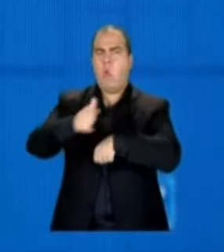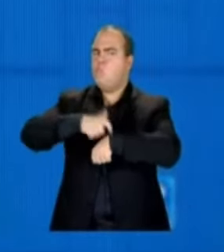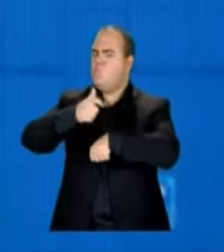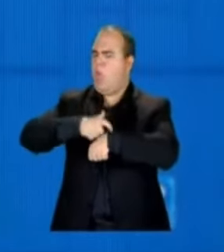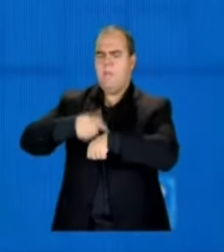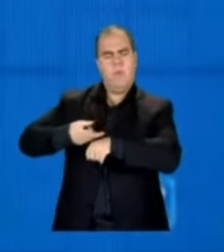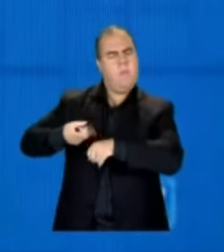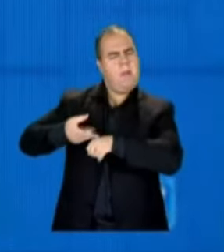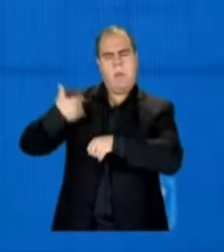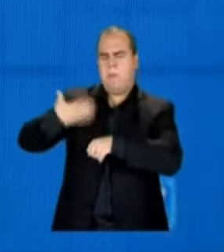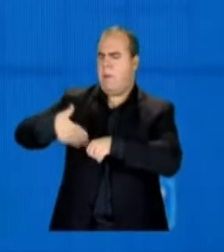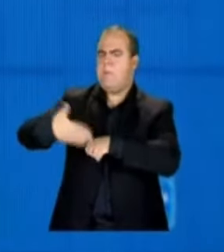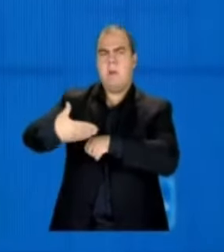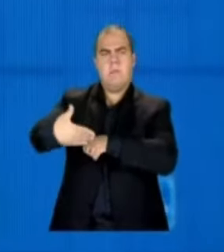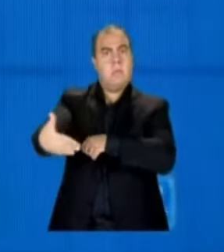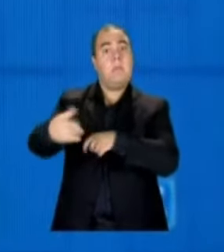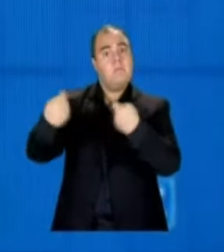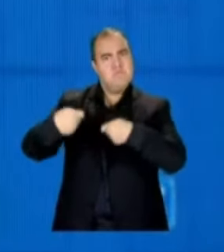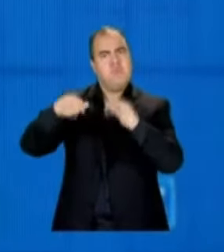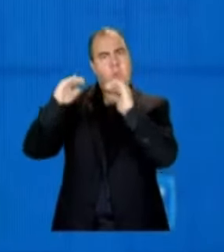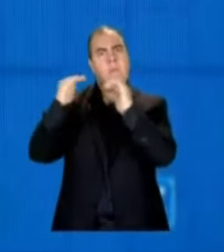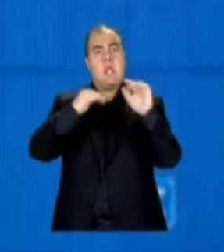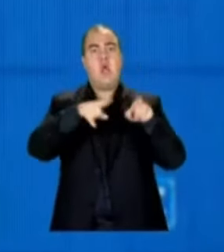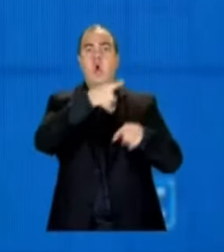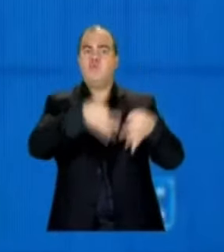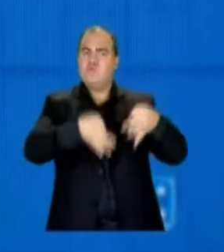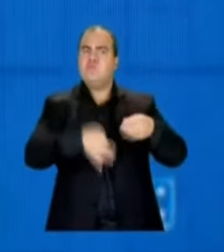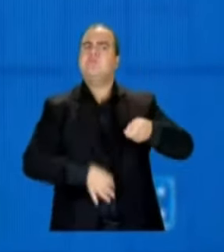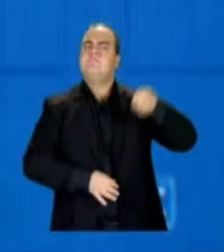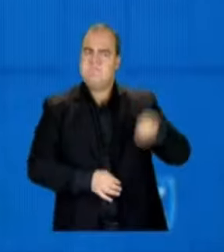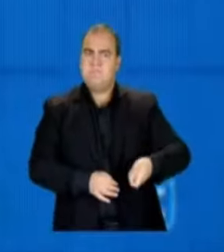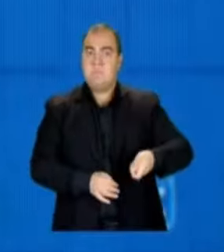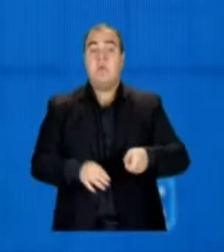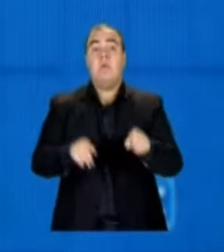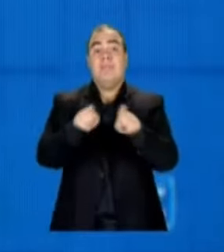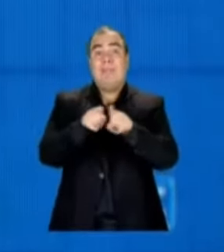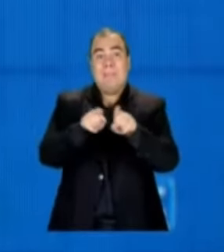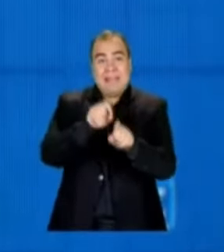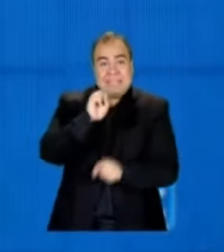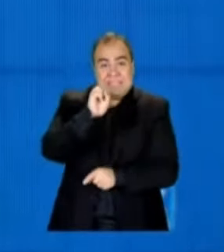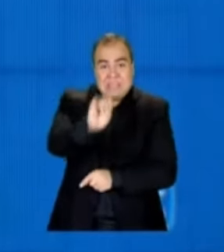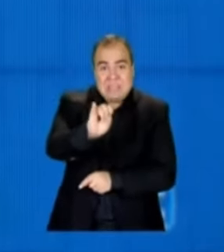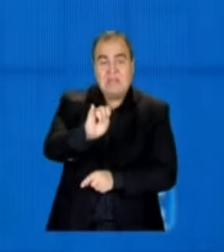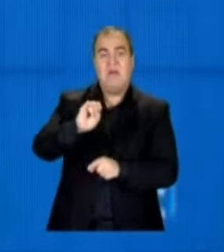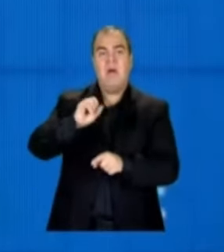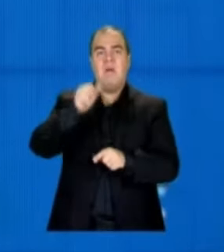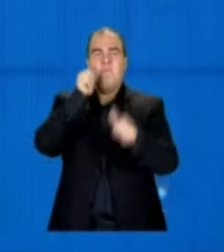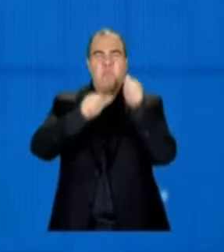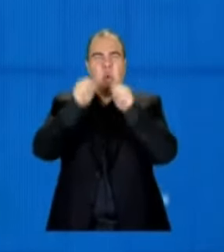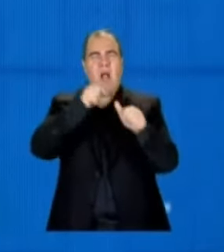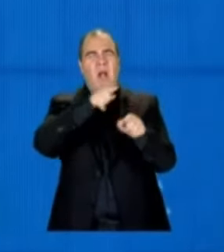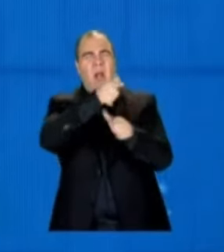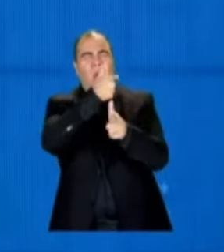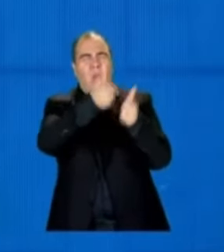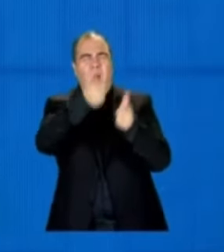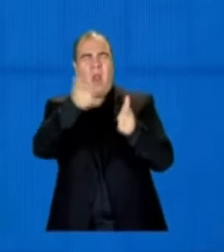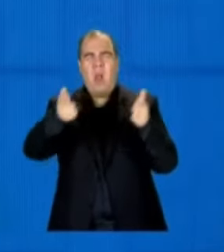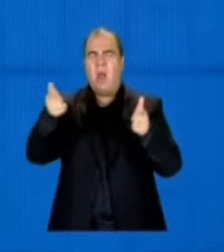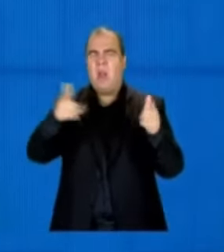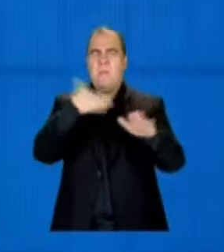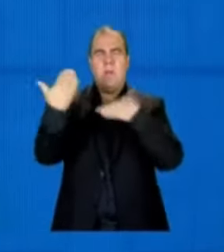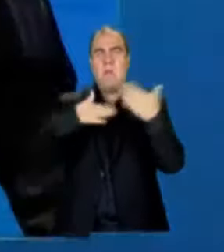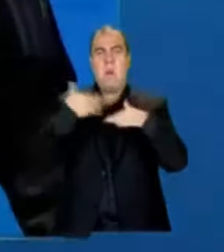eh aplicada de outra forma mesmo com o feminicídio e sendo de um tempo maior esses